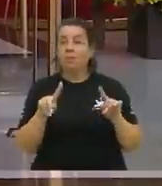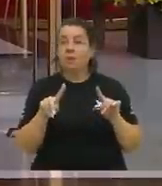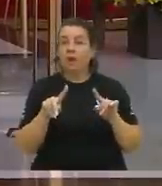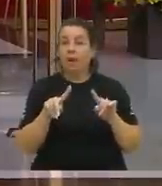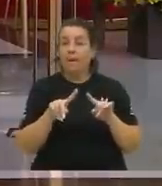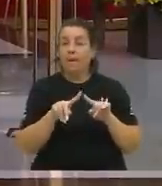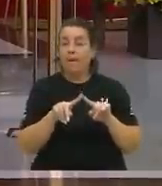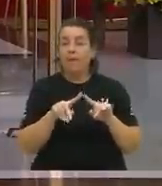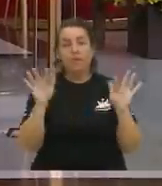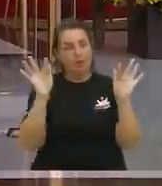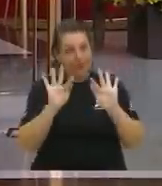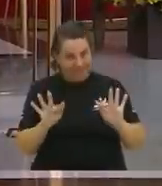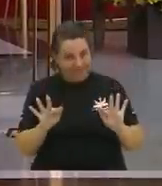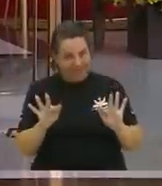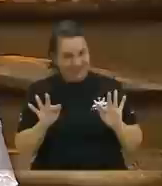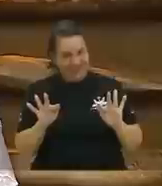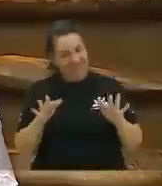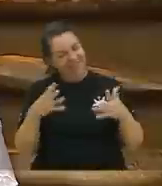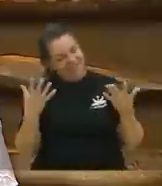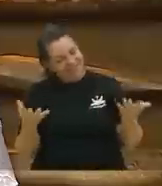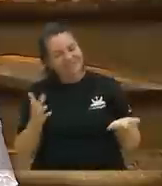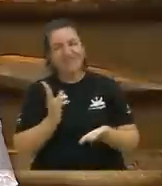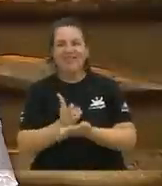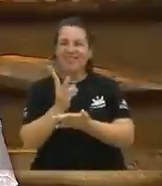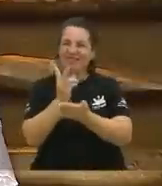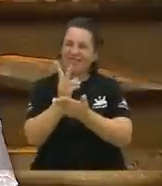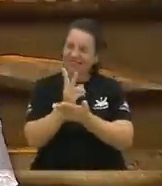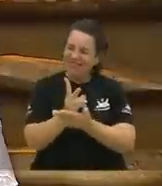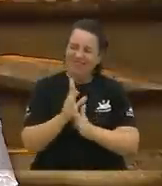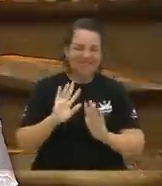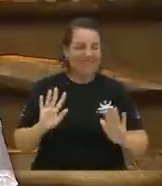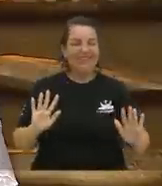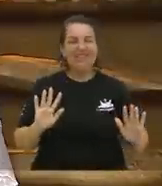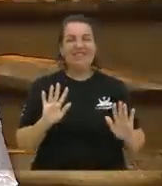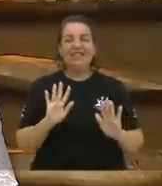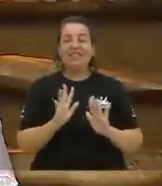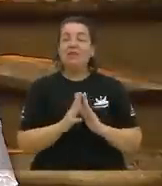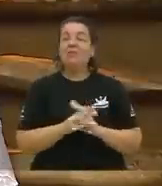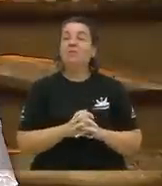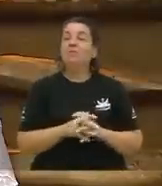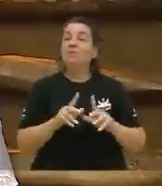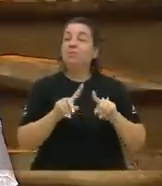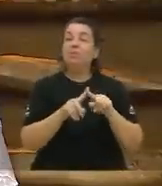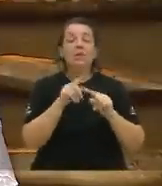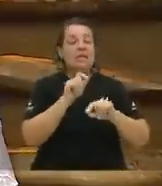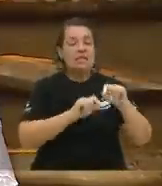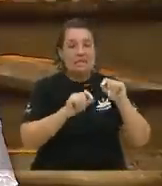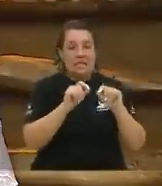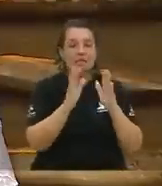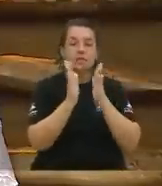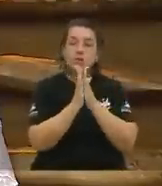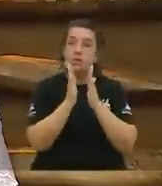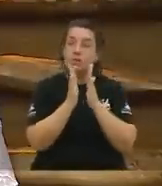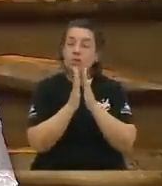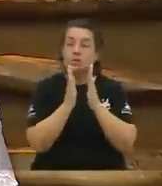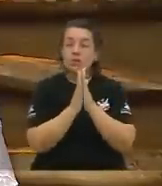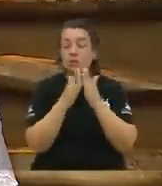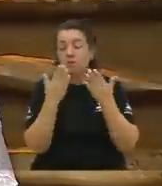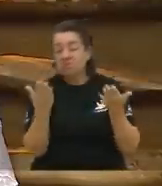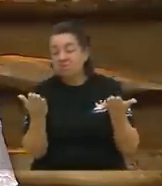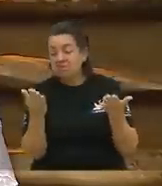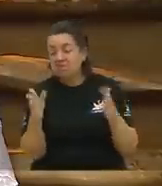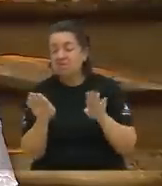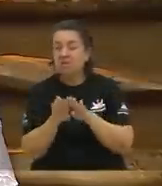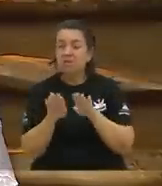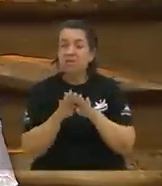Aqueles que estão felizes, que assim permaneça. Mas aqueles que rezam por si ou pelos